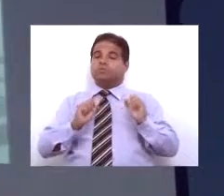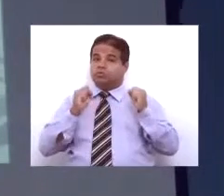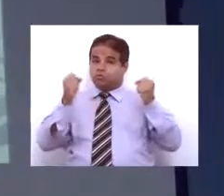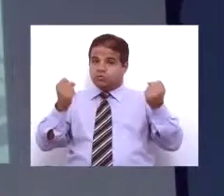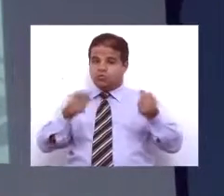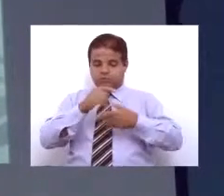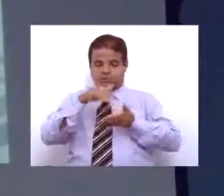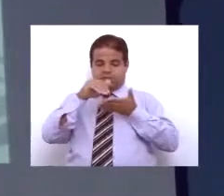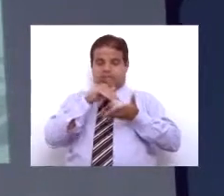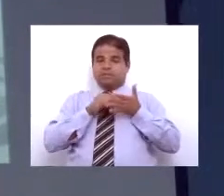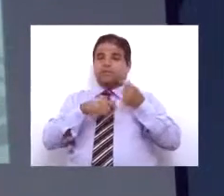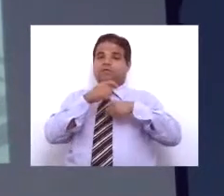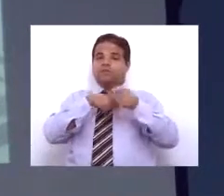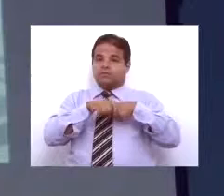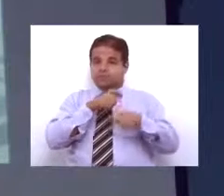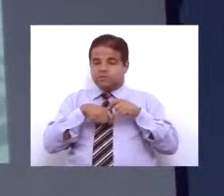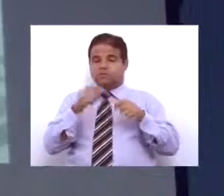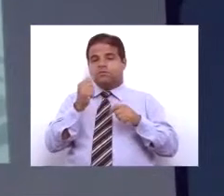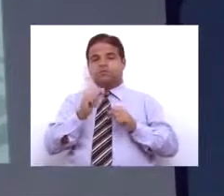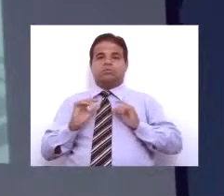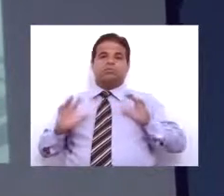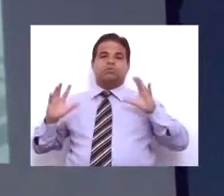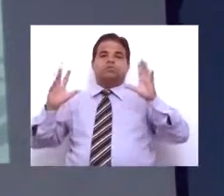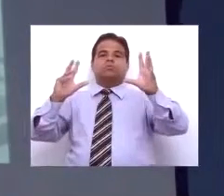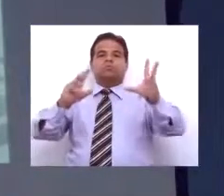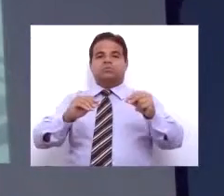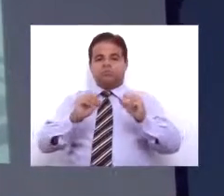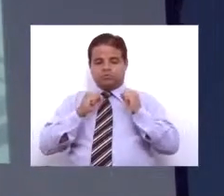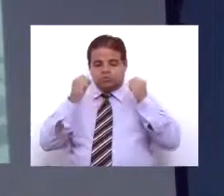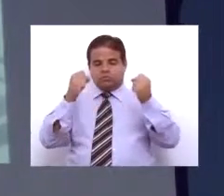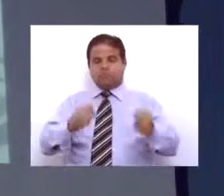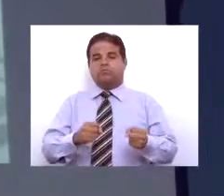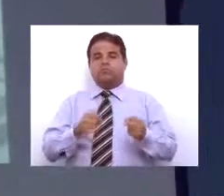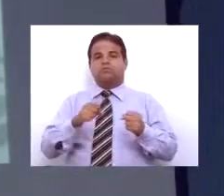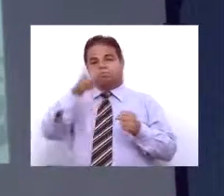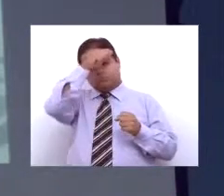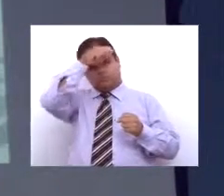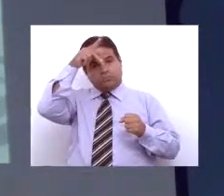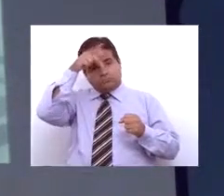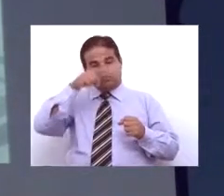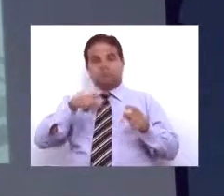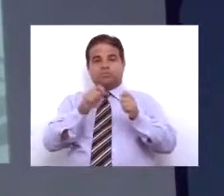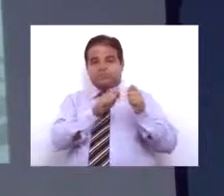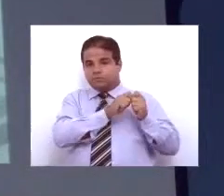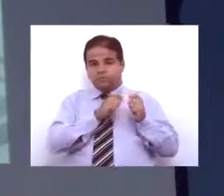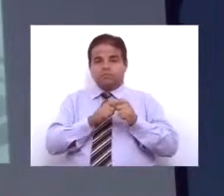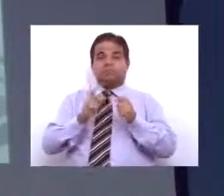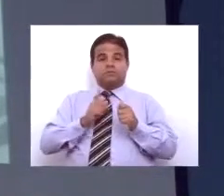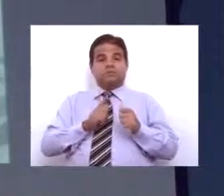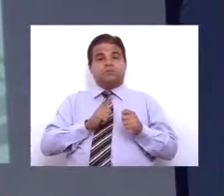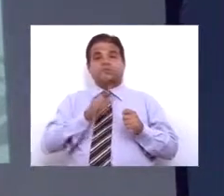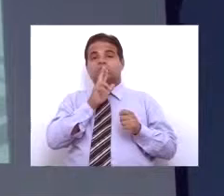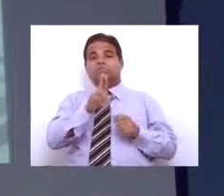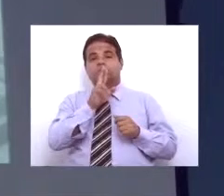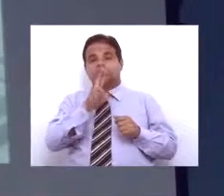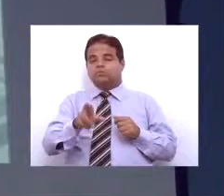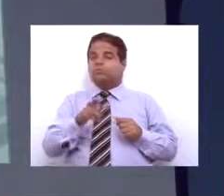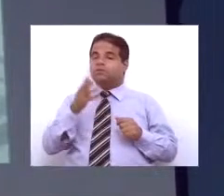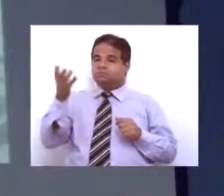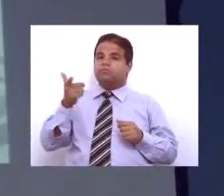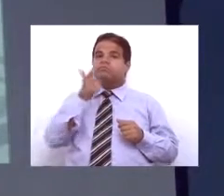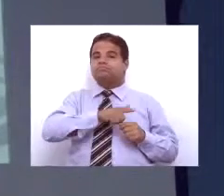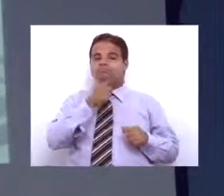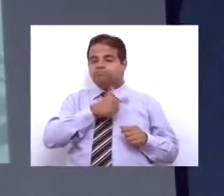finanças no gozo de todos os foram os esforços da prefeitura tem feito tem resultado nessa situação em que a arrecadação